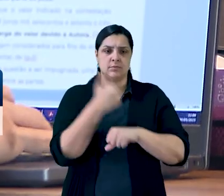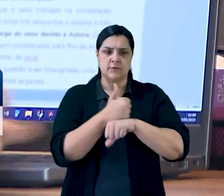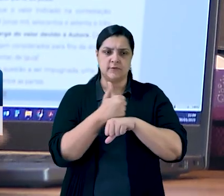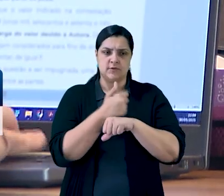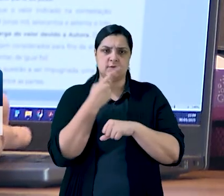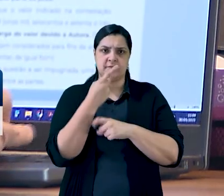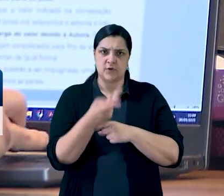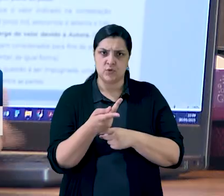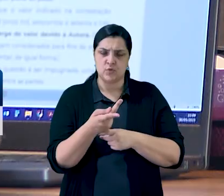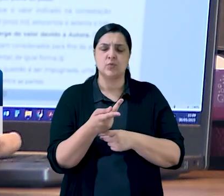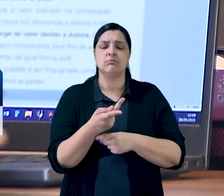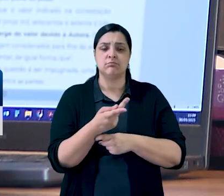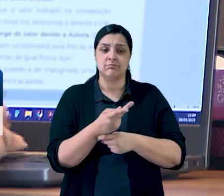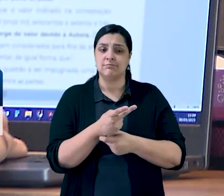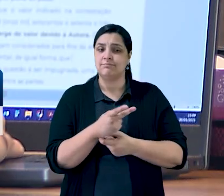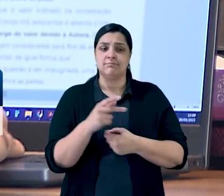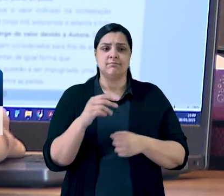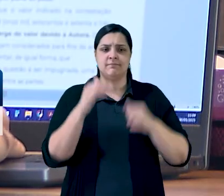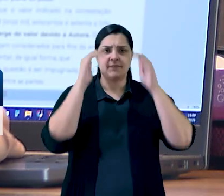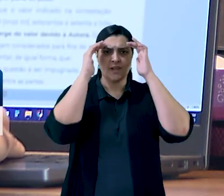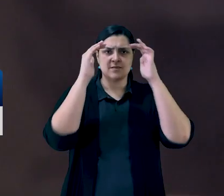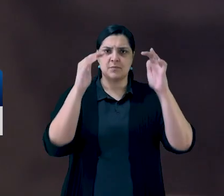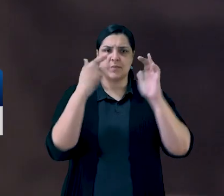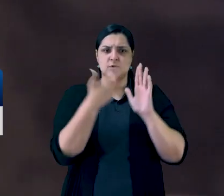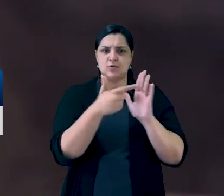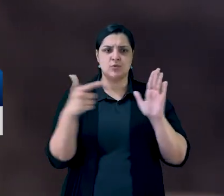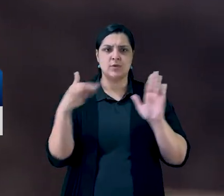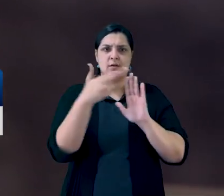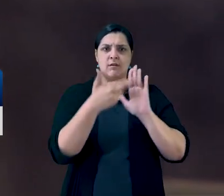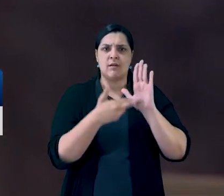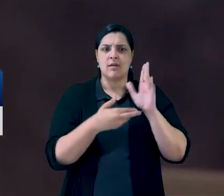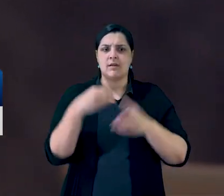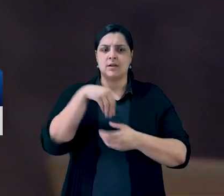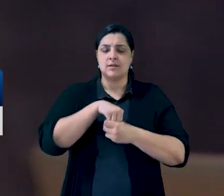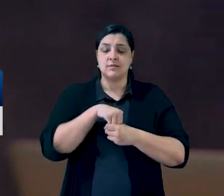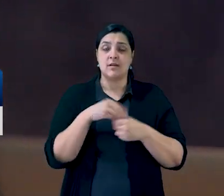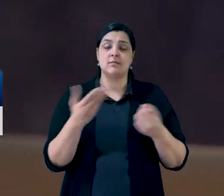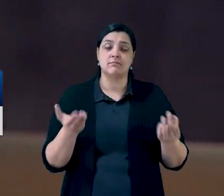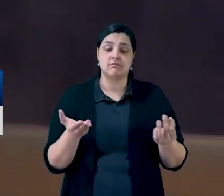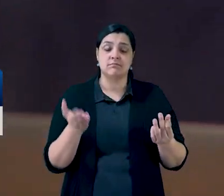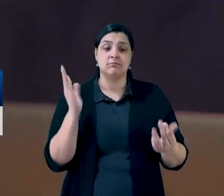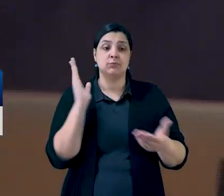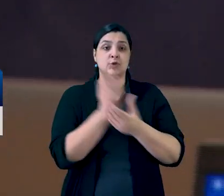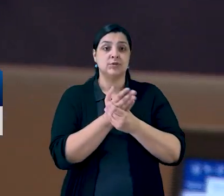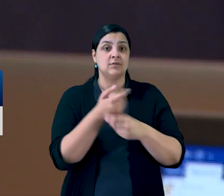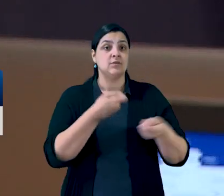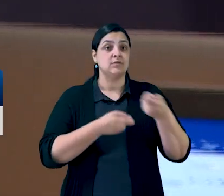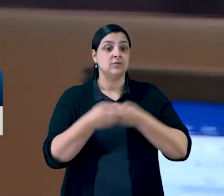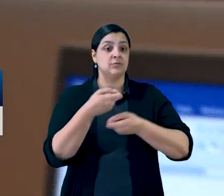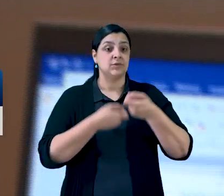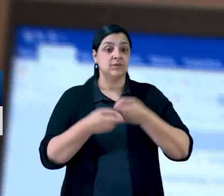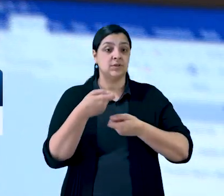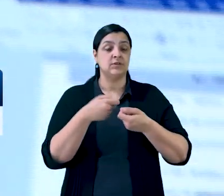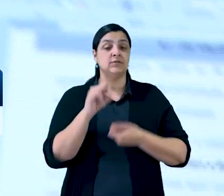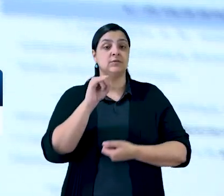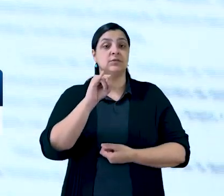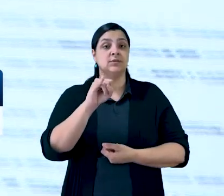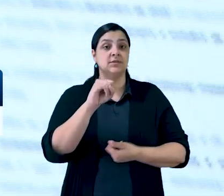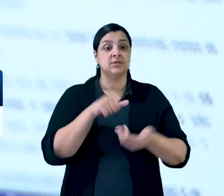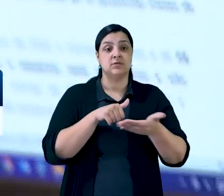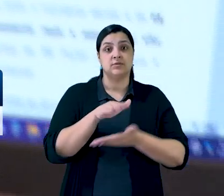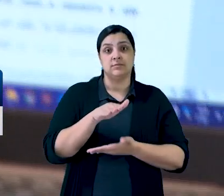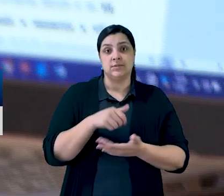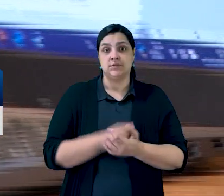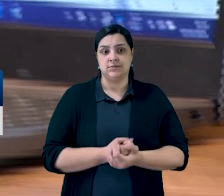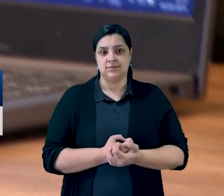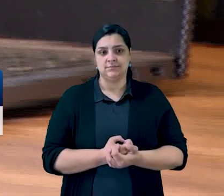Os profissionais alegaram ainda ter havido desrespeito às normas internas, que previam processos administrativos em caso